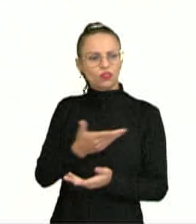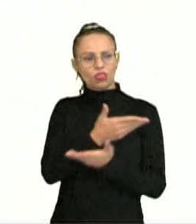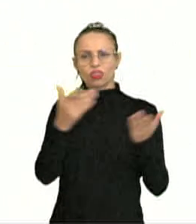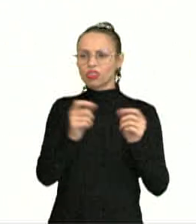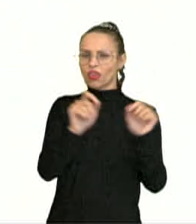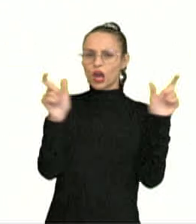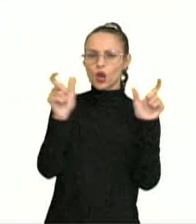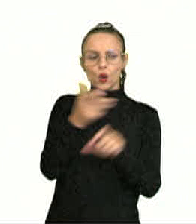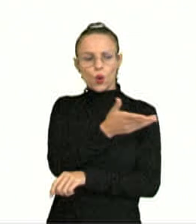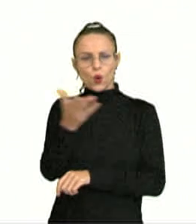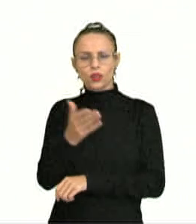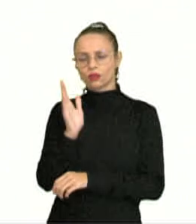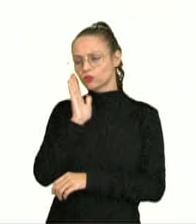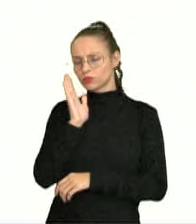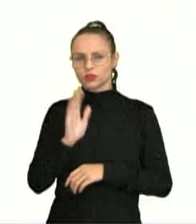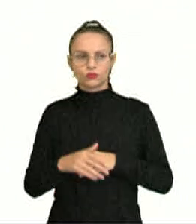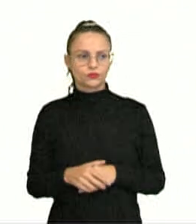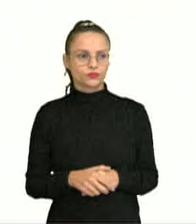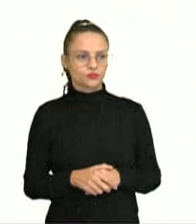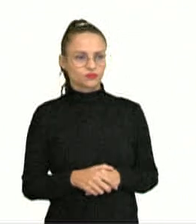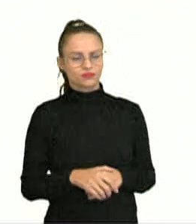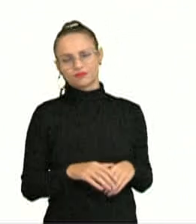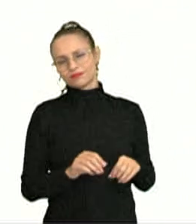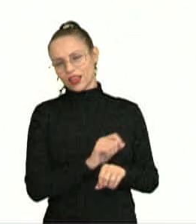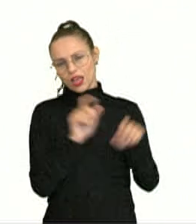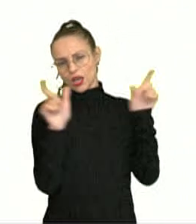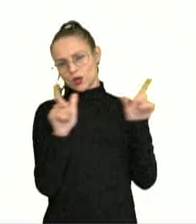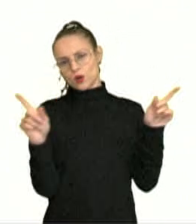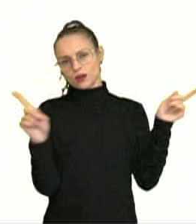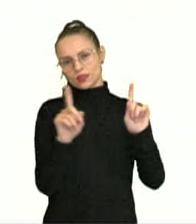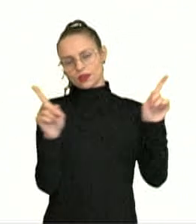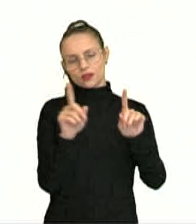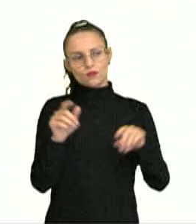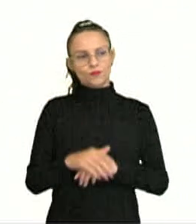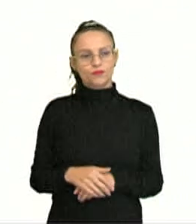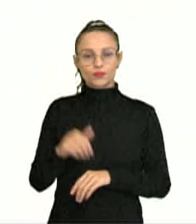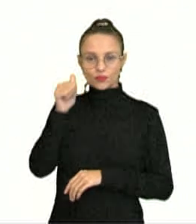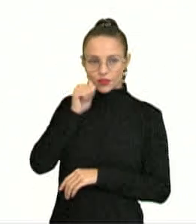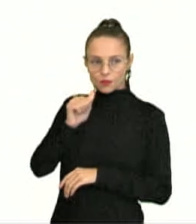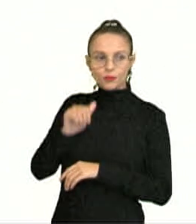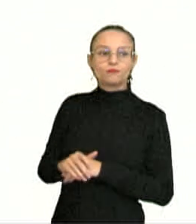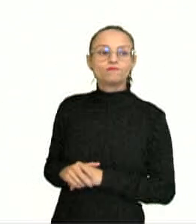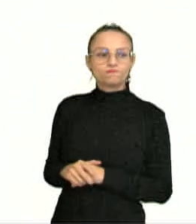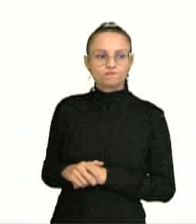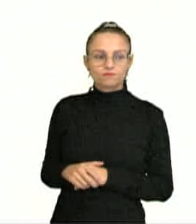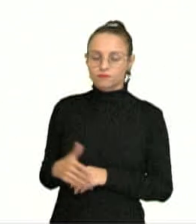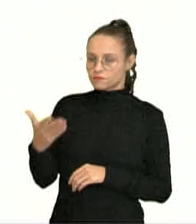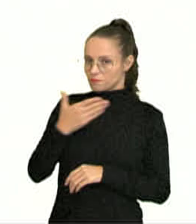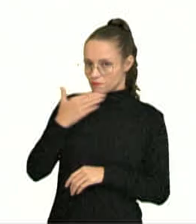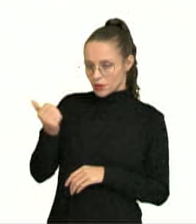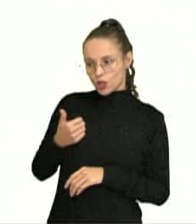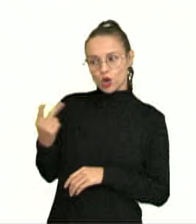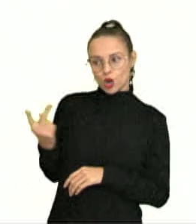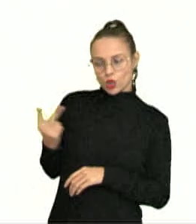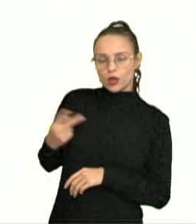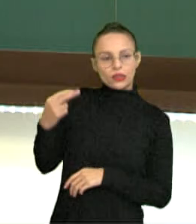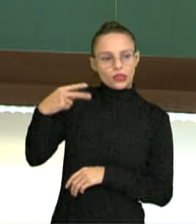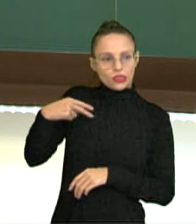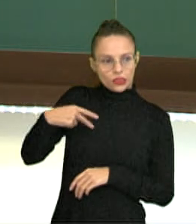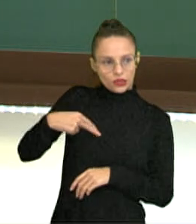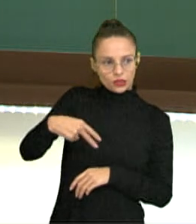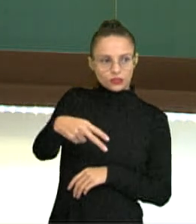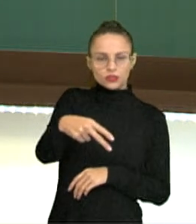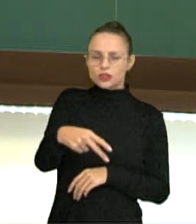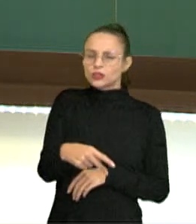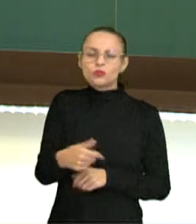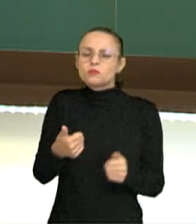pessoal. Tião, acorda não. E a Maria, é melhor a gente ir andando. É